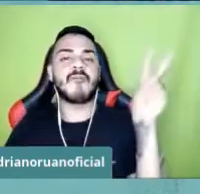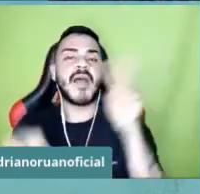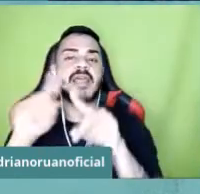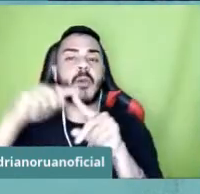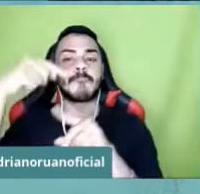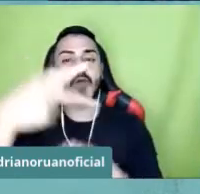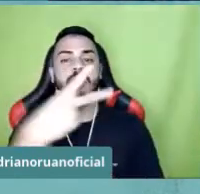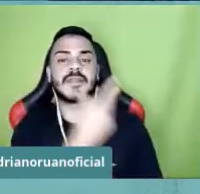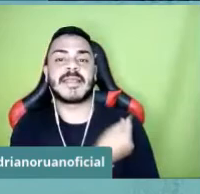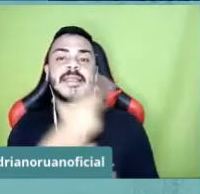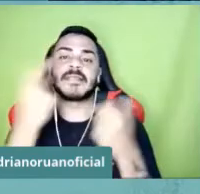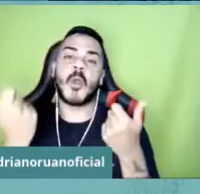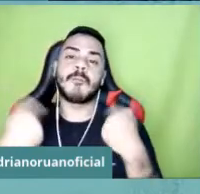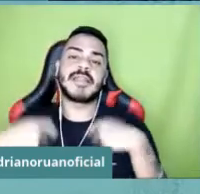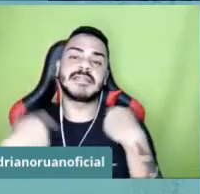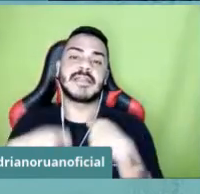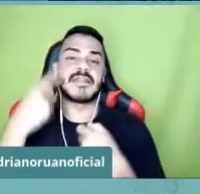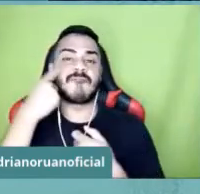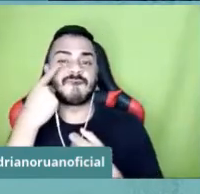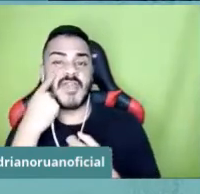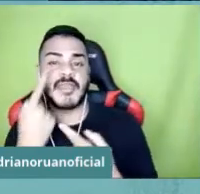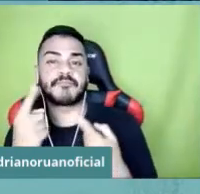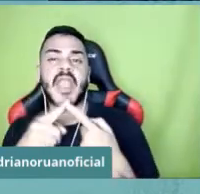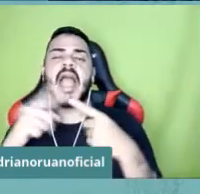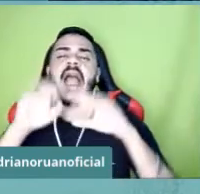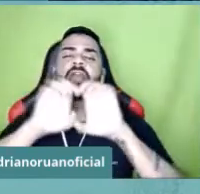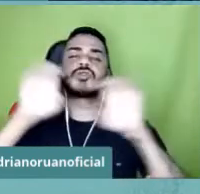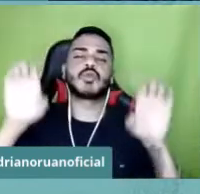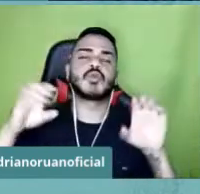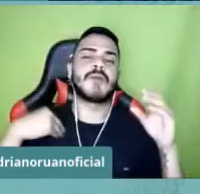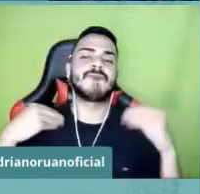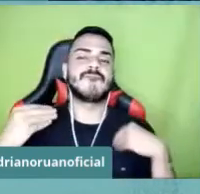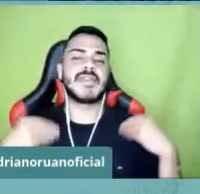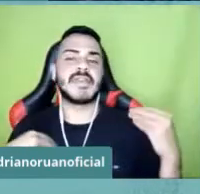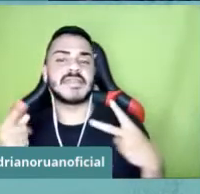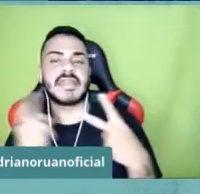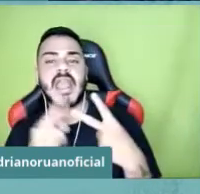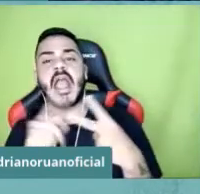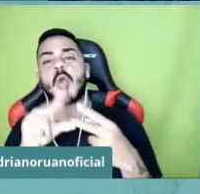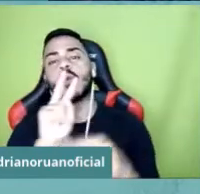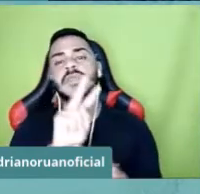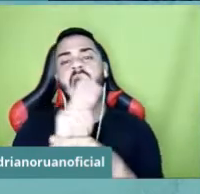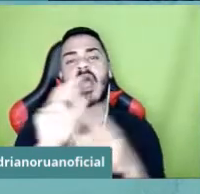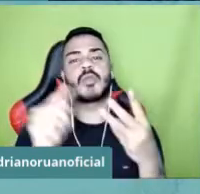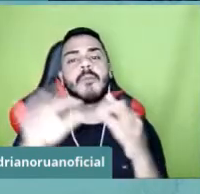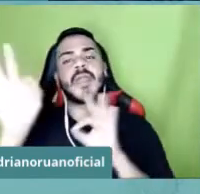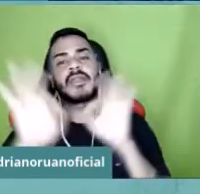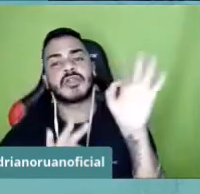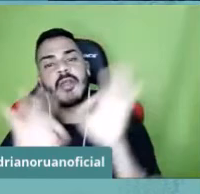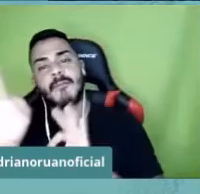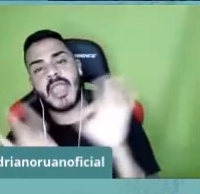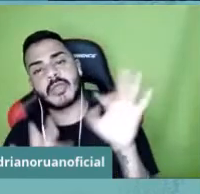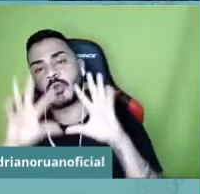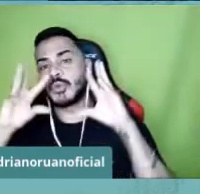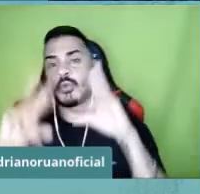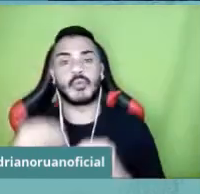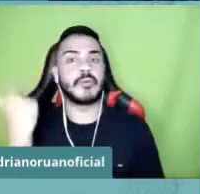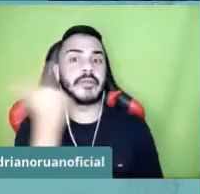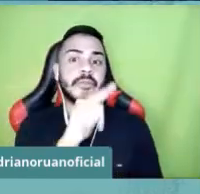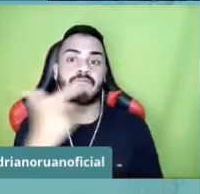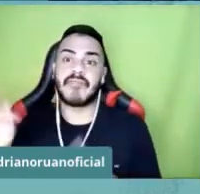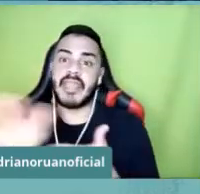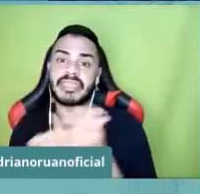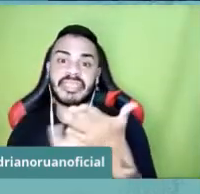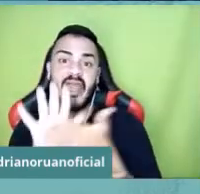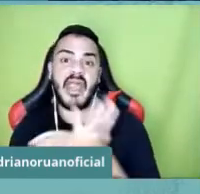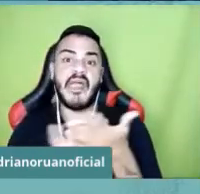eu vou ver estrutura física, gestão, planejamento, tudo que a gente não está tendo recentemente,